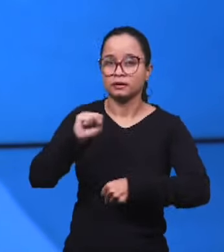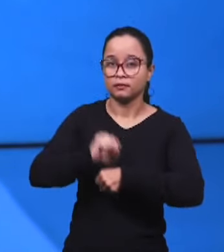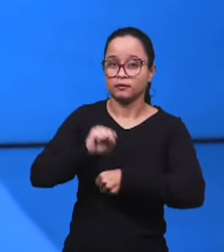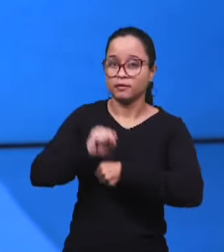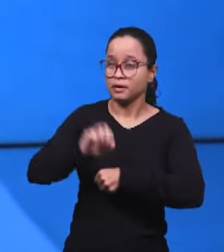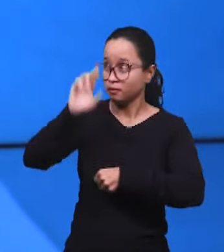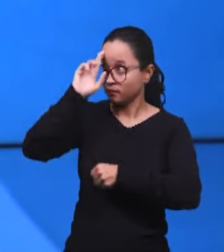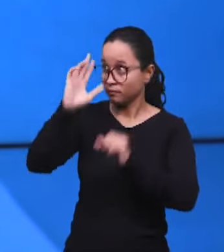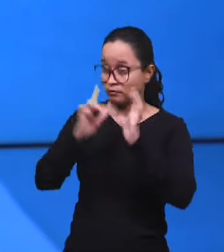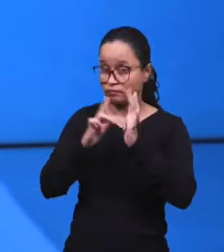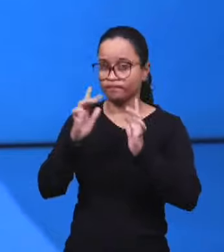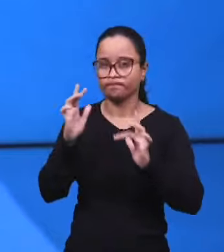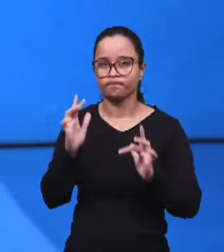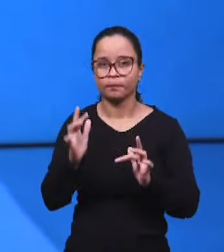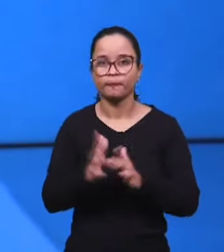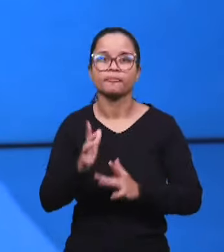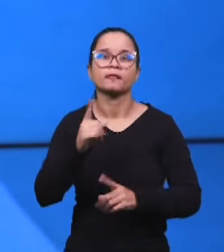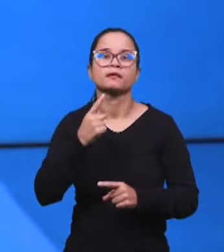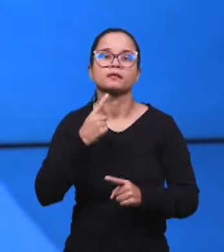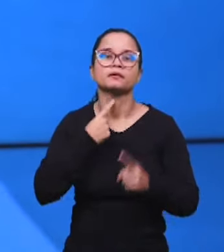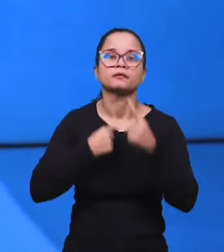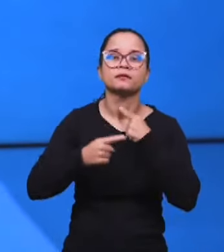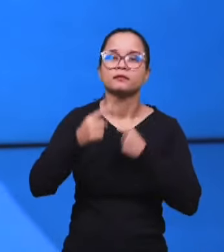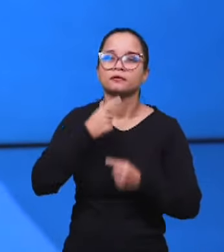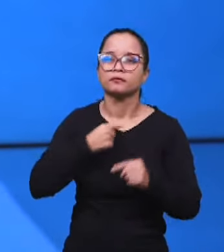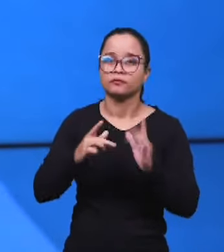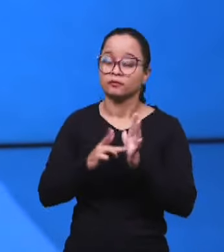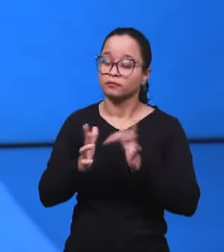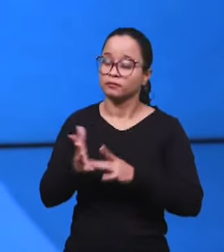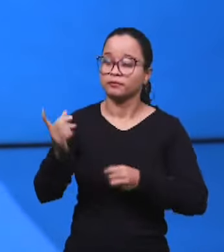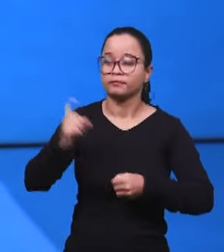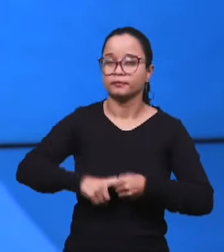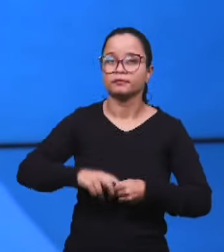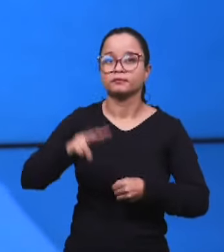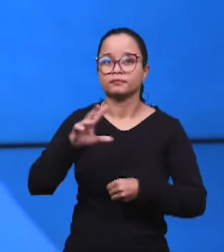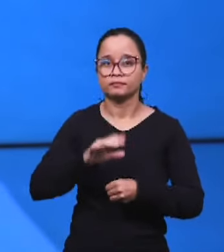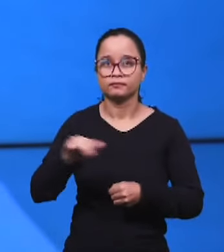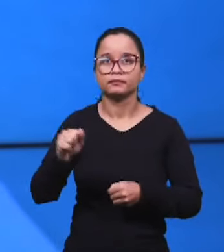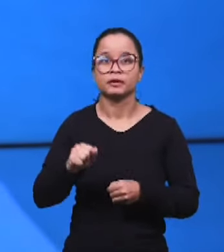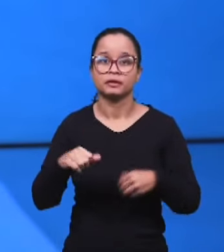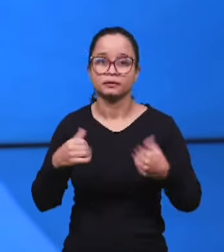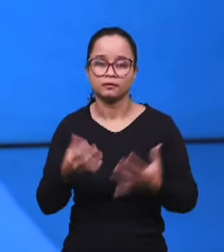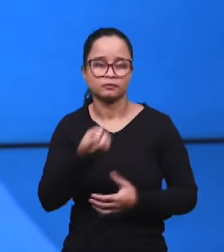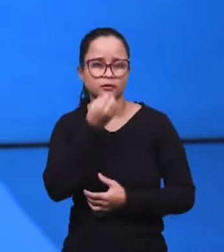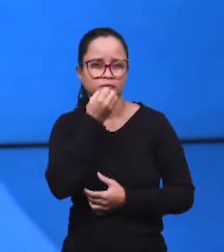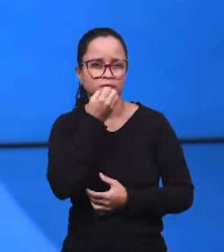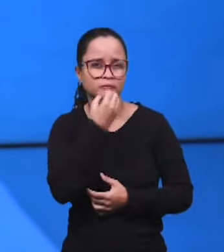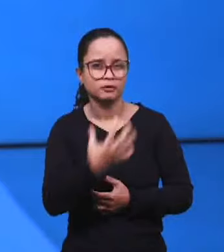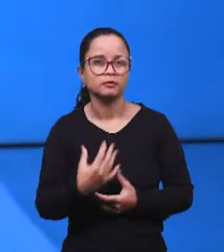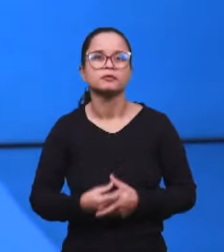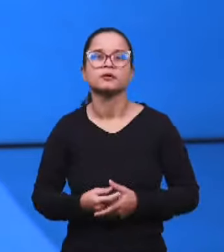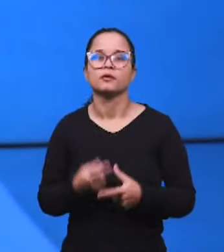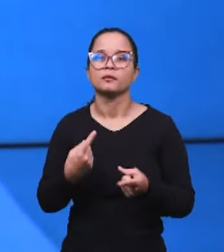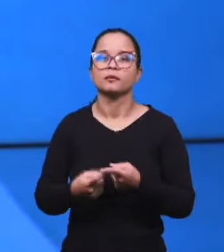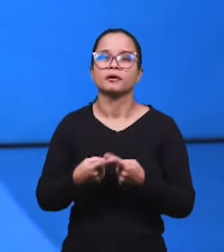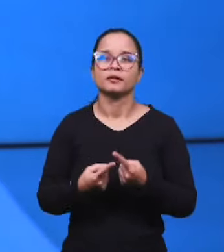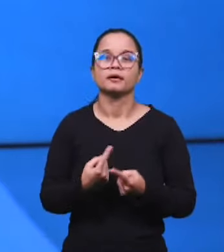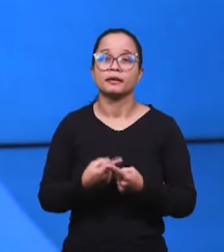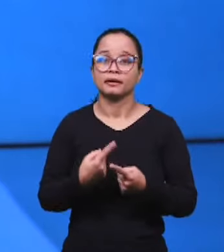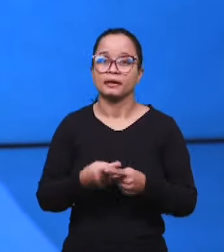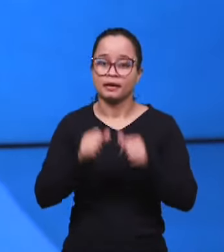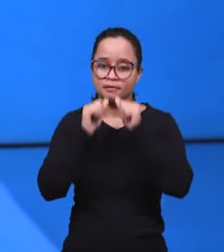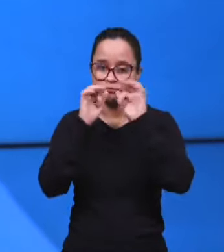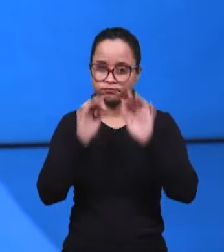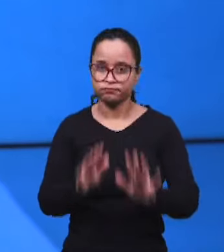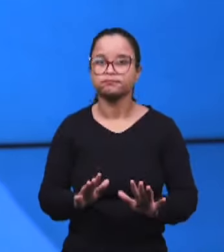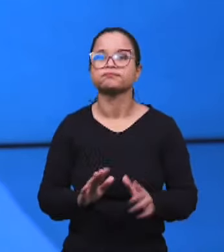Senhor Jesus e anseiam pela volta dele. Muito bem, esse aspecto da nossa esperança, né? Que é o galardão final, que são